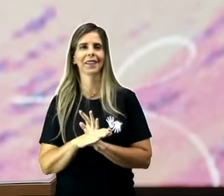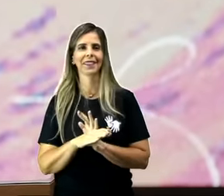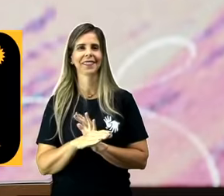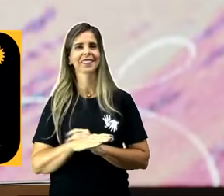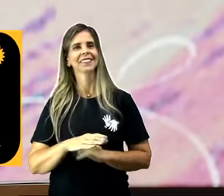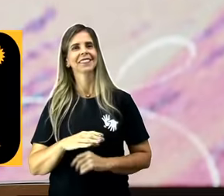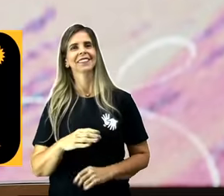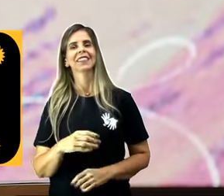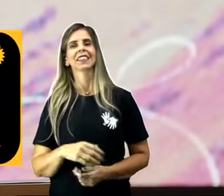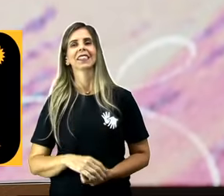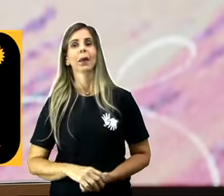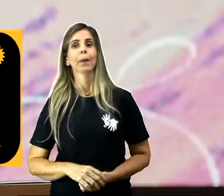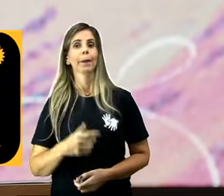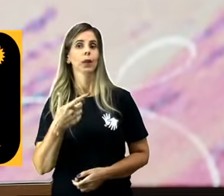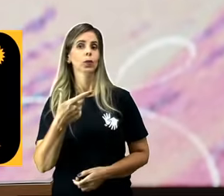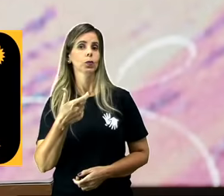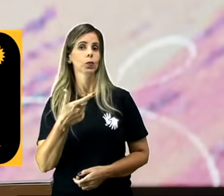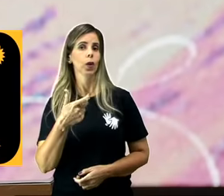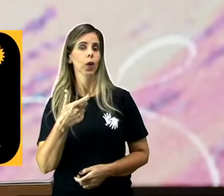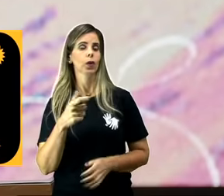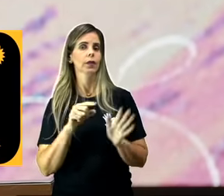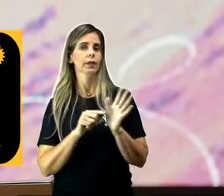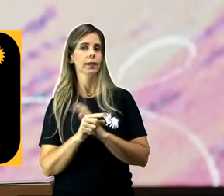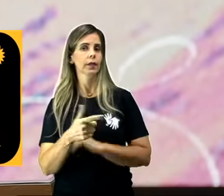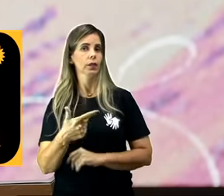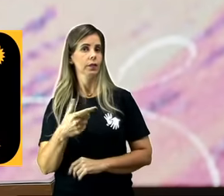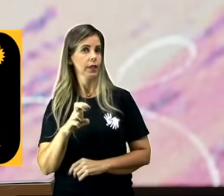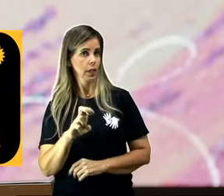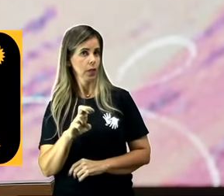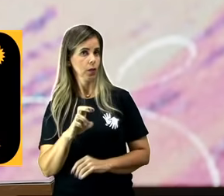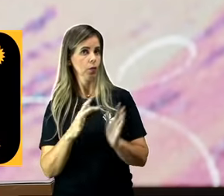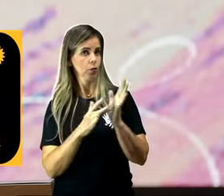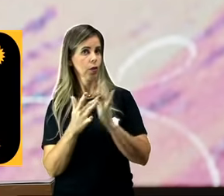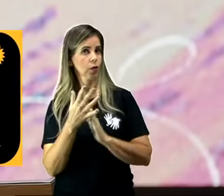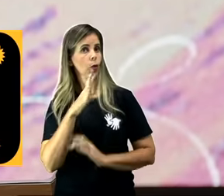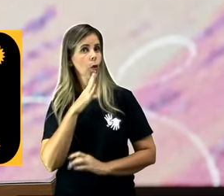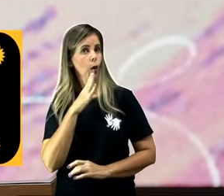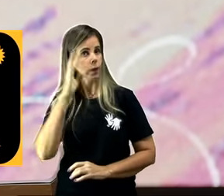Jesus, conhecendo o pensamento dos membros da Lagoa Niterói,